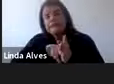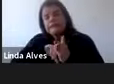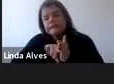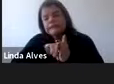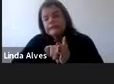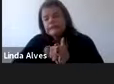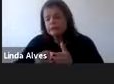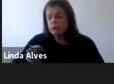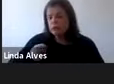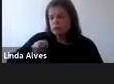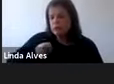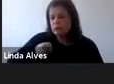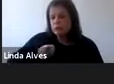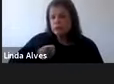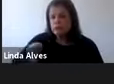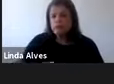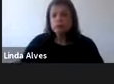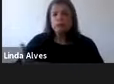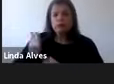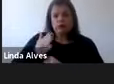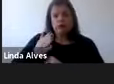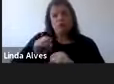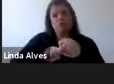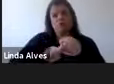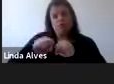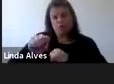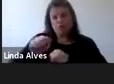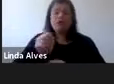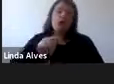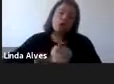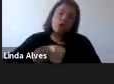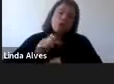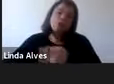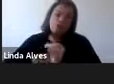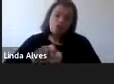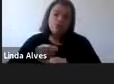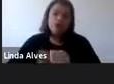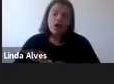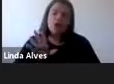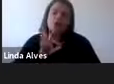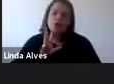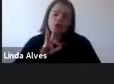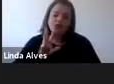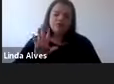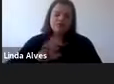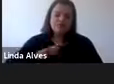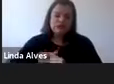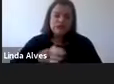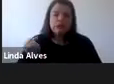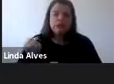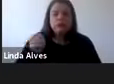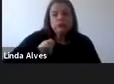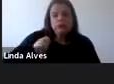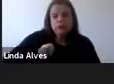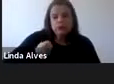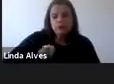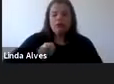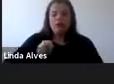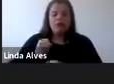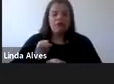apresentados, certo? Até pela minha formação, eu sou formado em economia, então tenho um pouco mais de habilidade de trabalhar com alguns números. Então, estou trabalhando